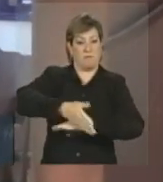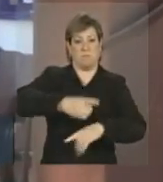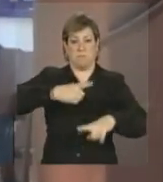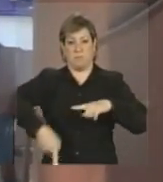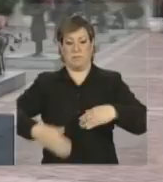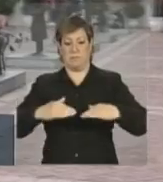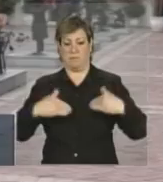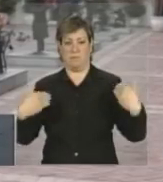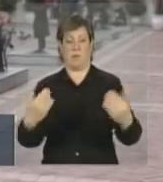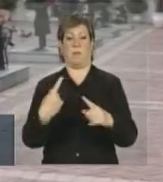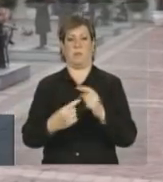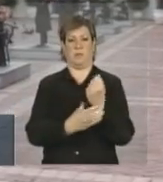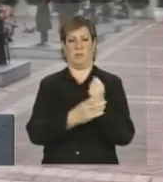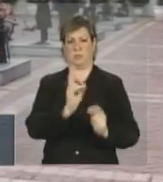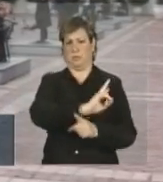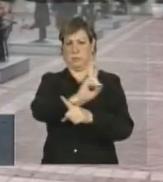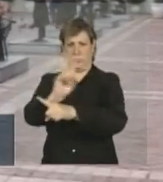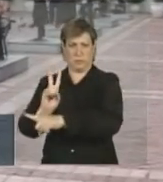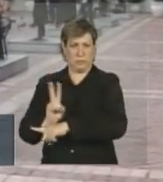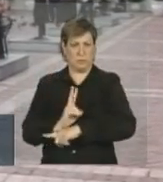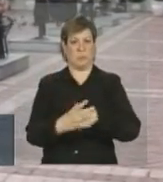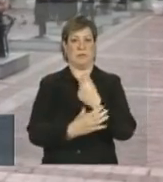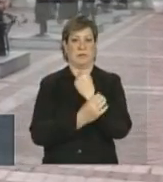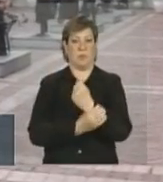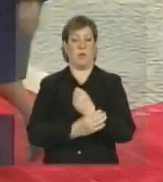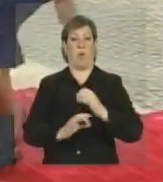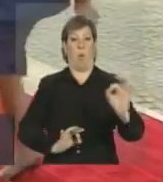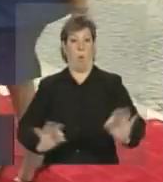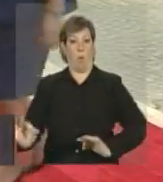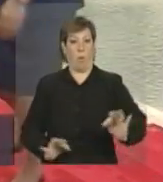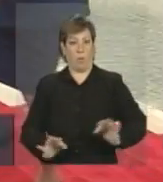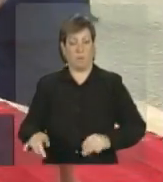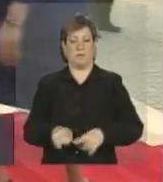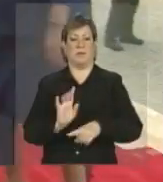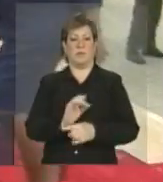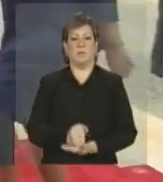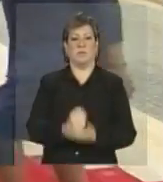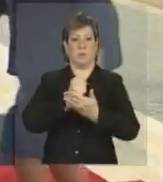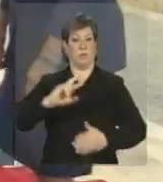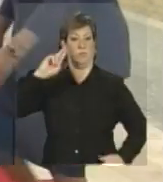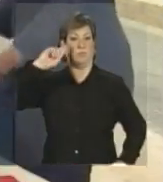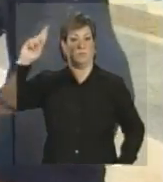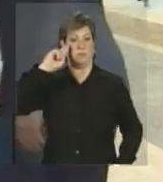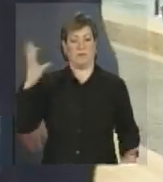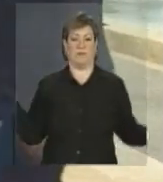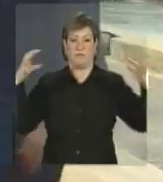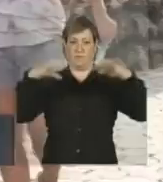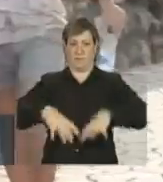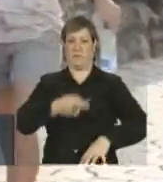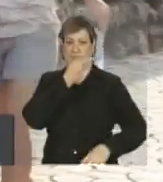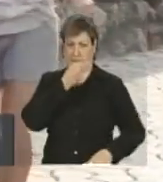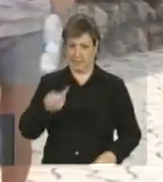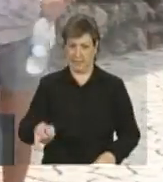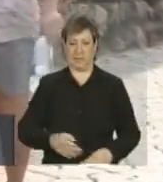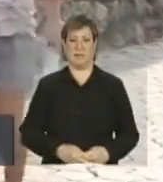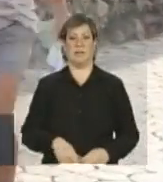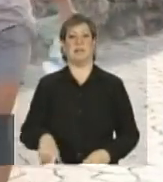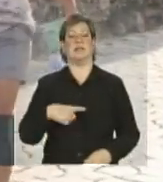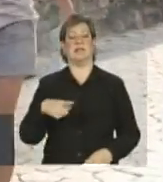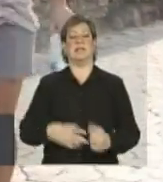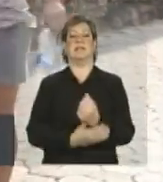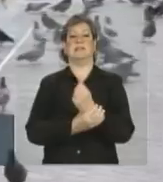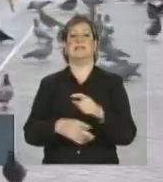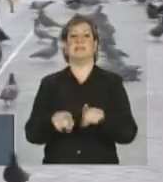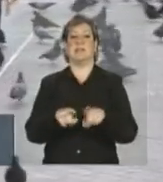cada esquina faz parte da estratégia para manter a ordem e proteger as autoridades visitantes. Seguros também